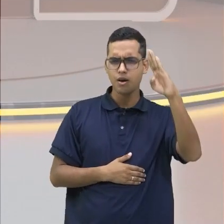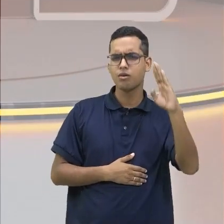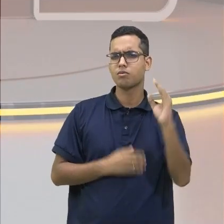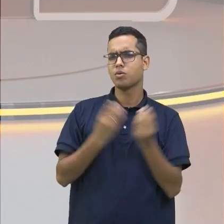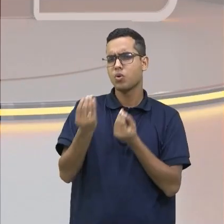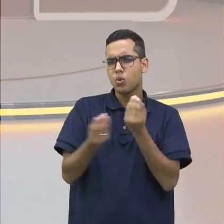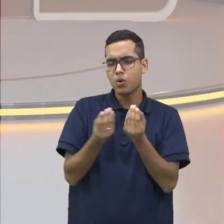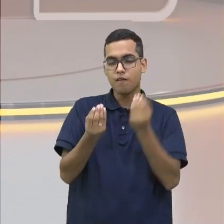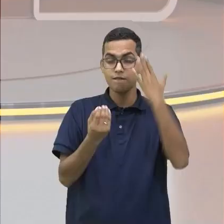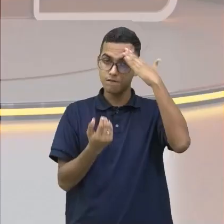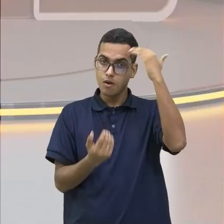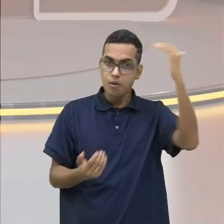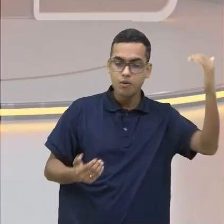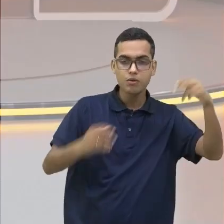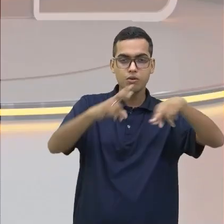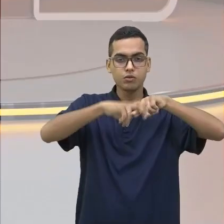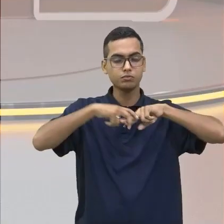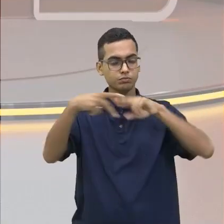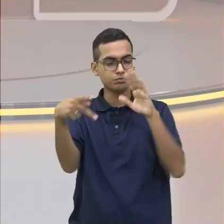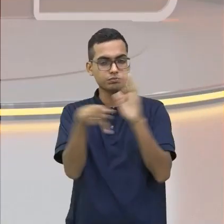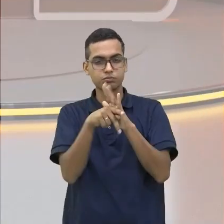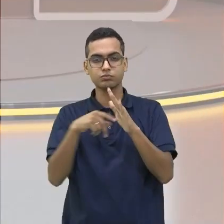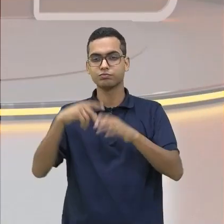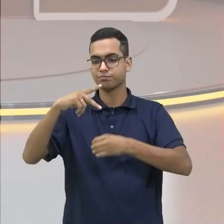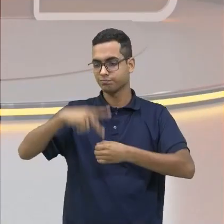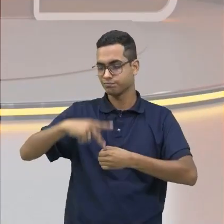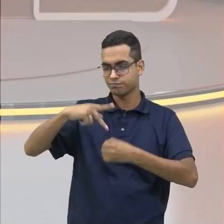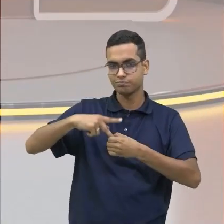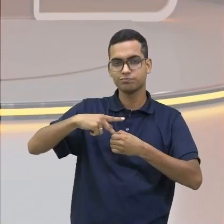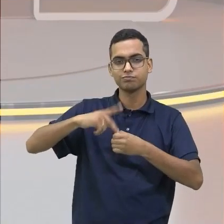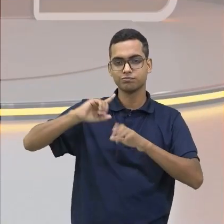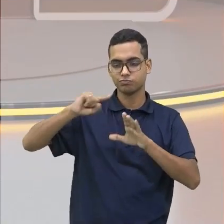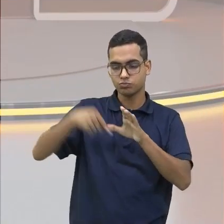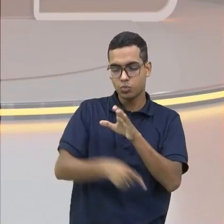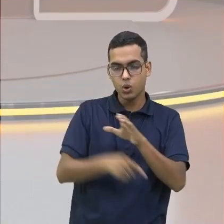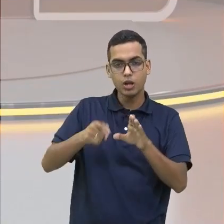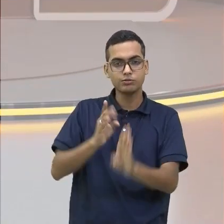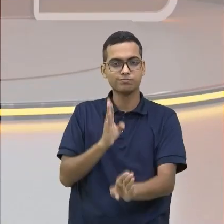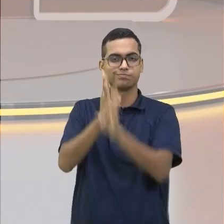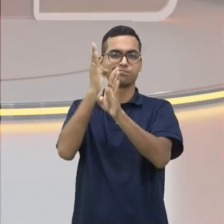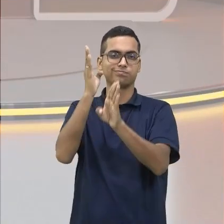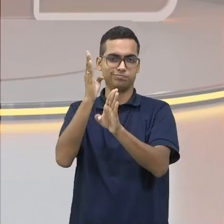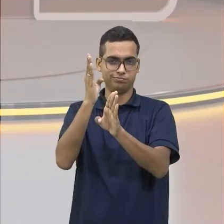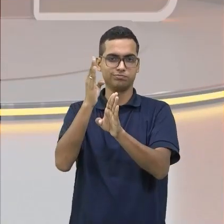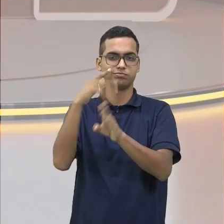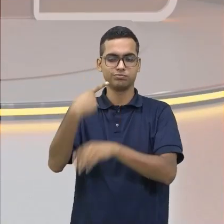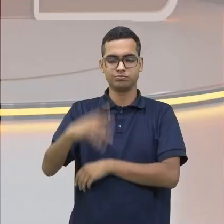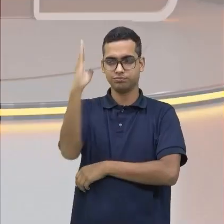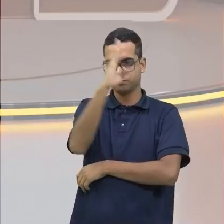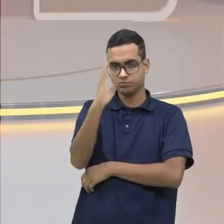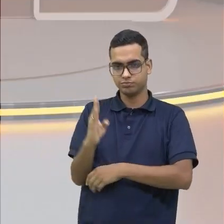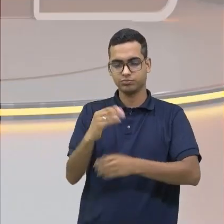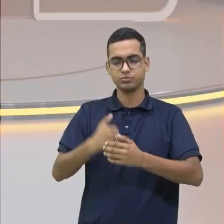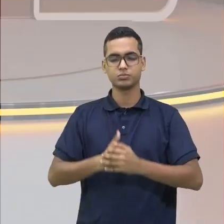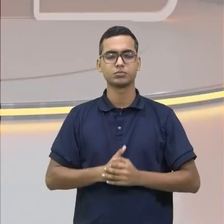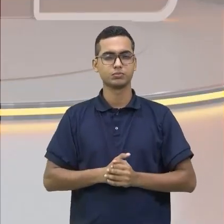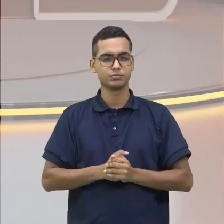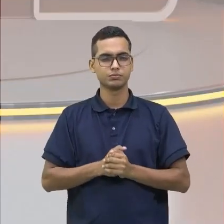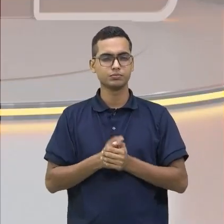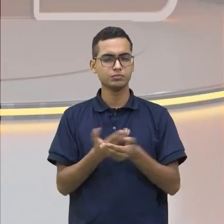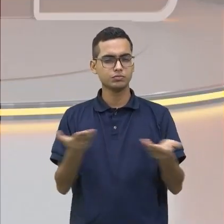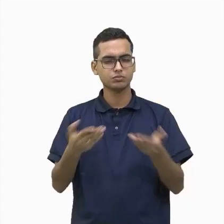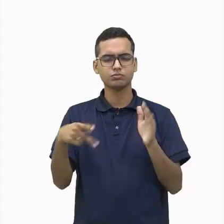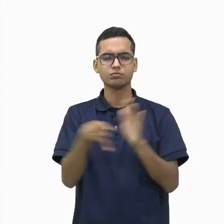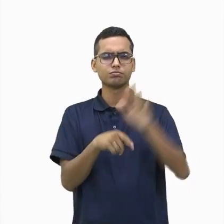encontrando mais petróleo para o território brasileiro, tá? Agora, a Venezuela, como é que a gente observa